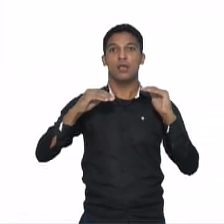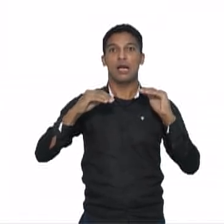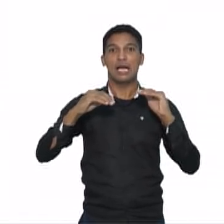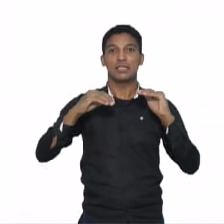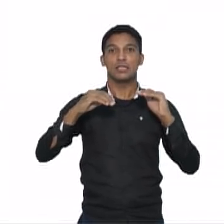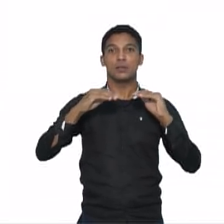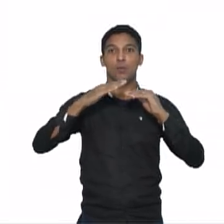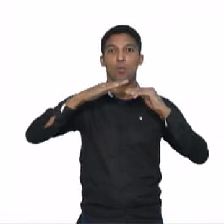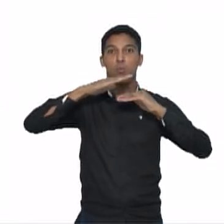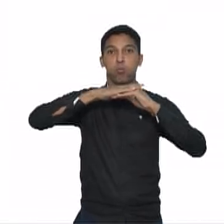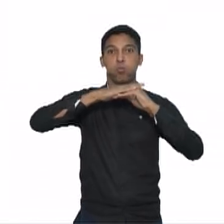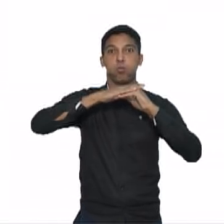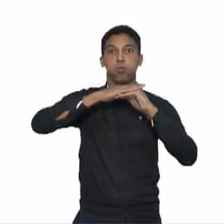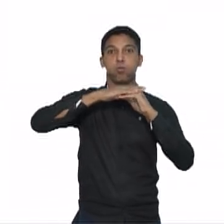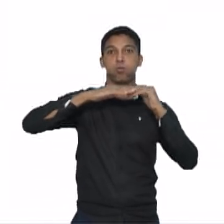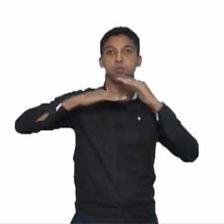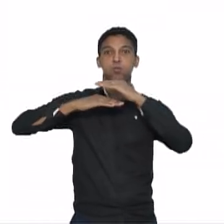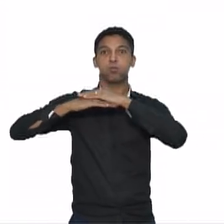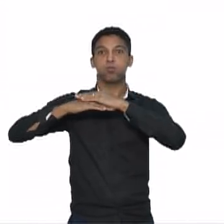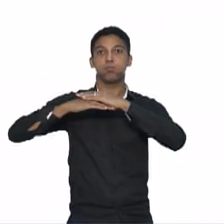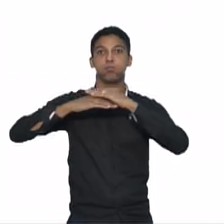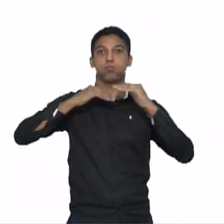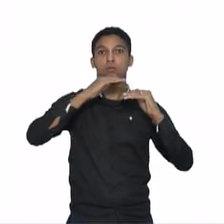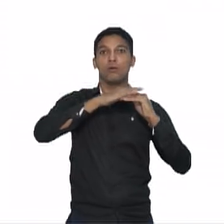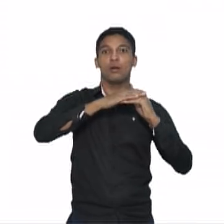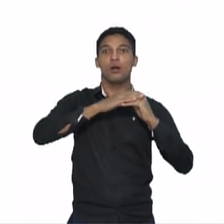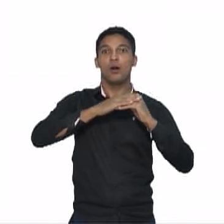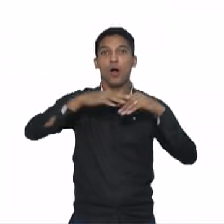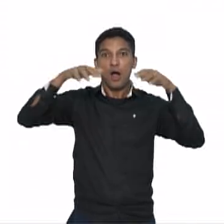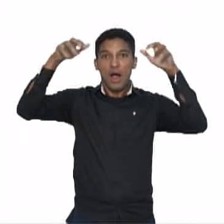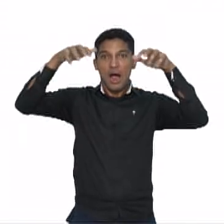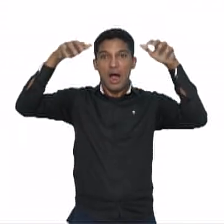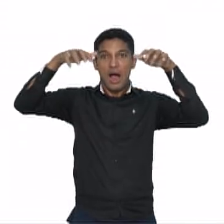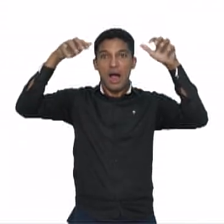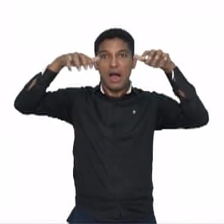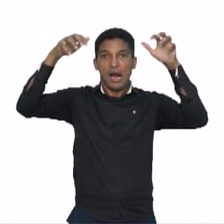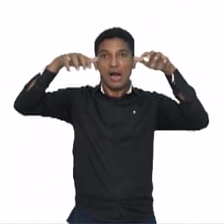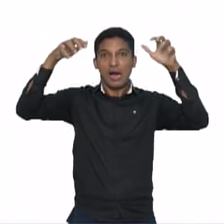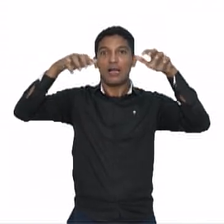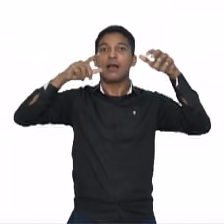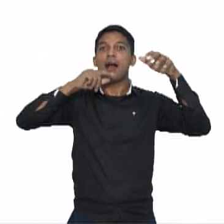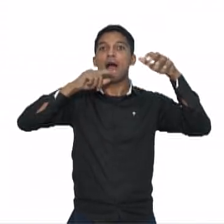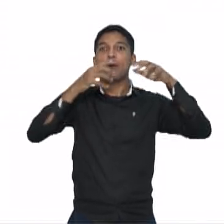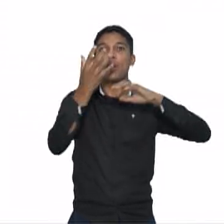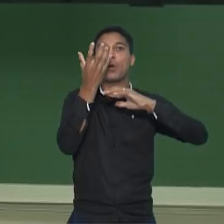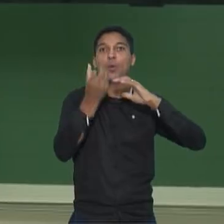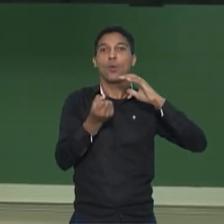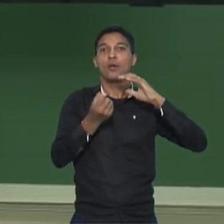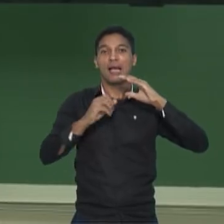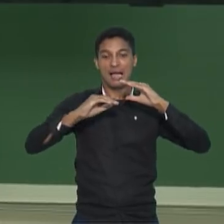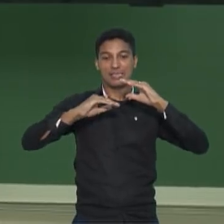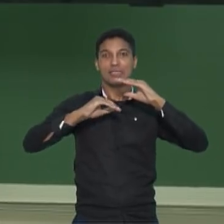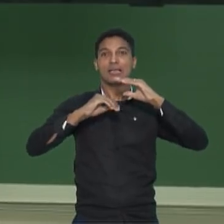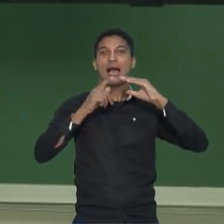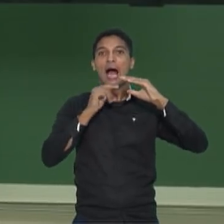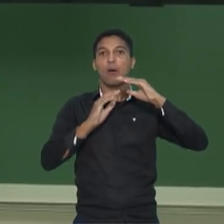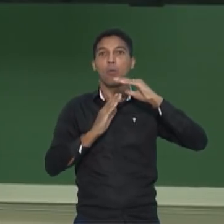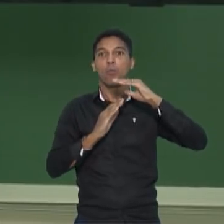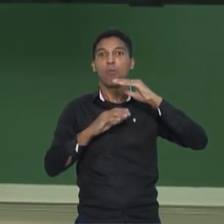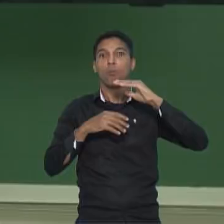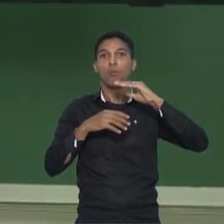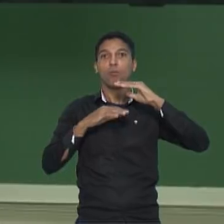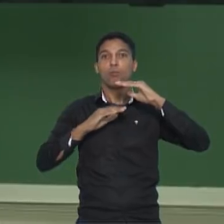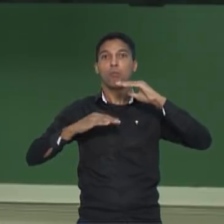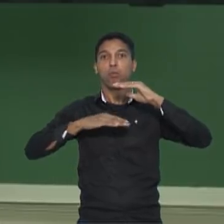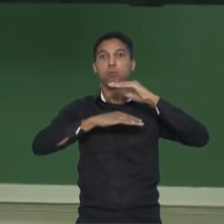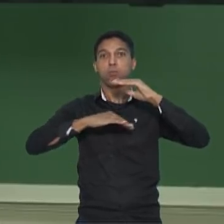solo, então ele retém a água no solo. Lembram na aula anterior que a gente estudou que para